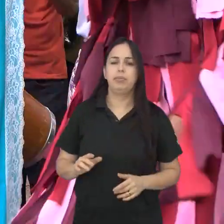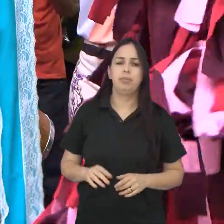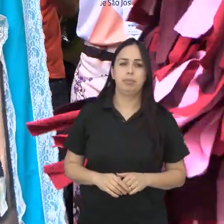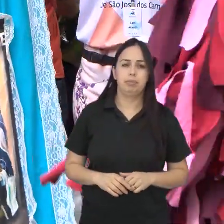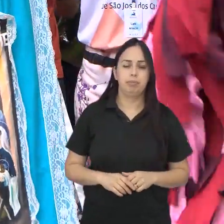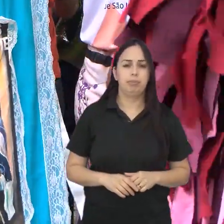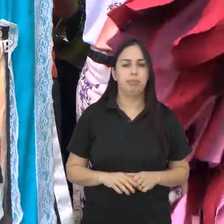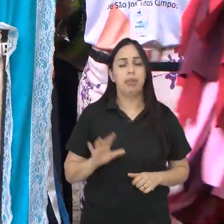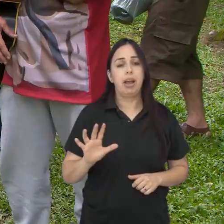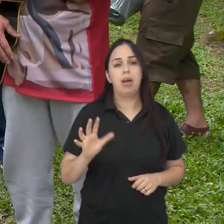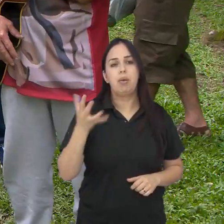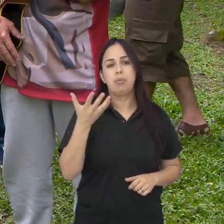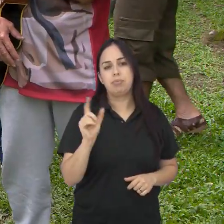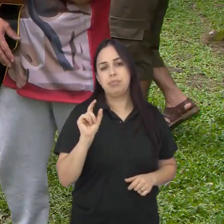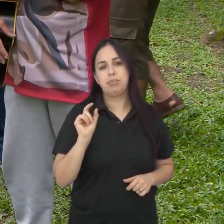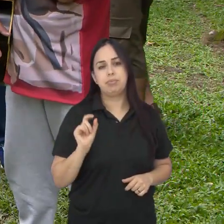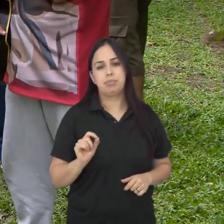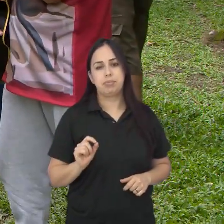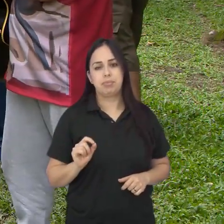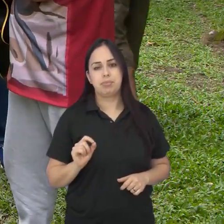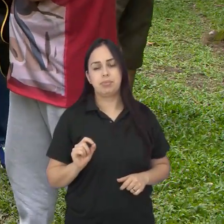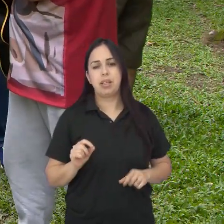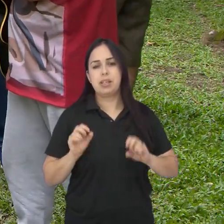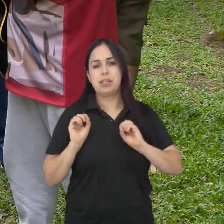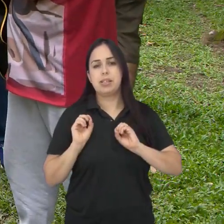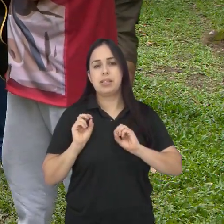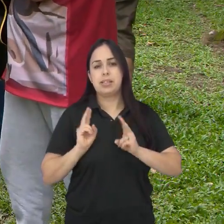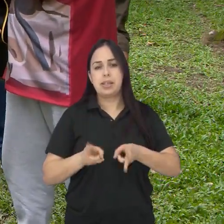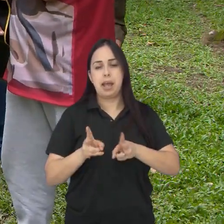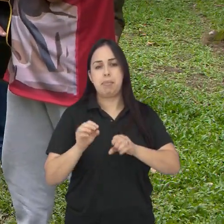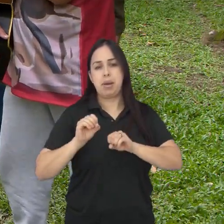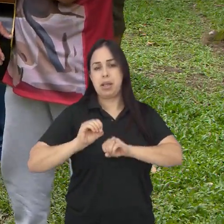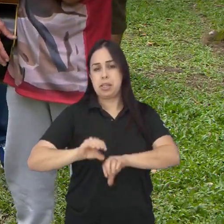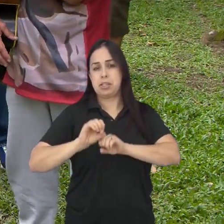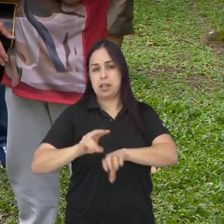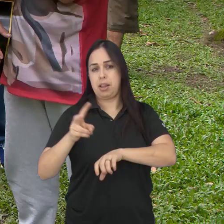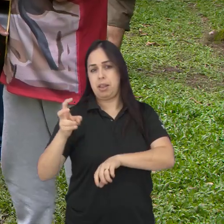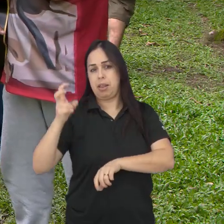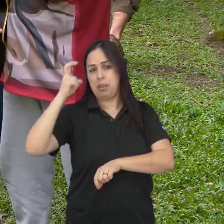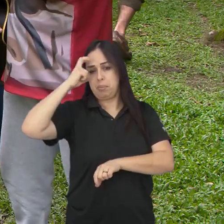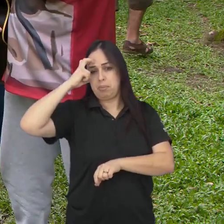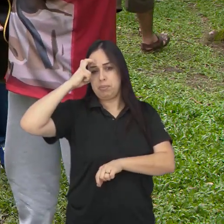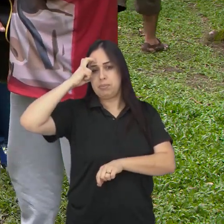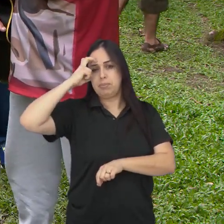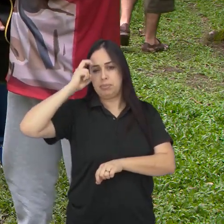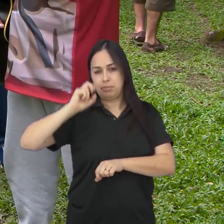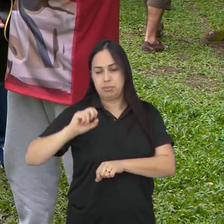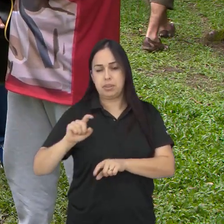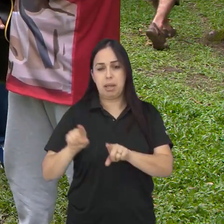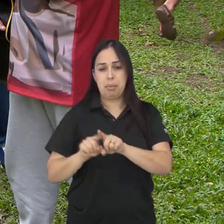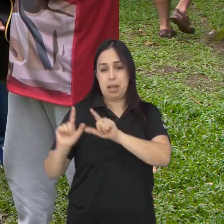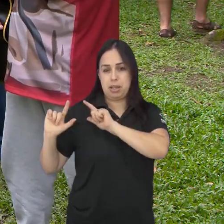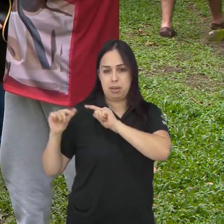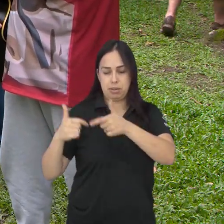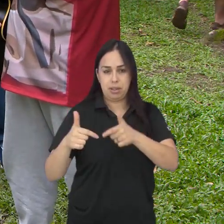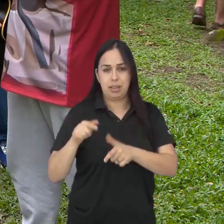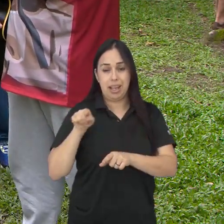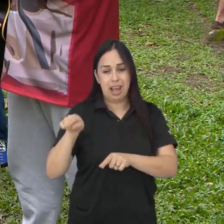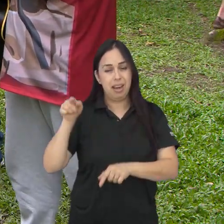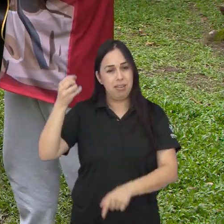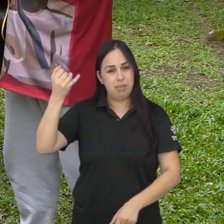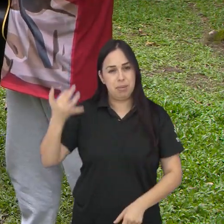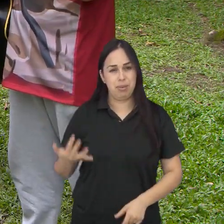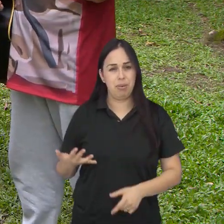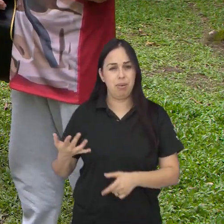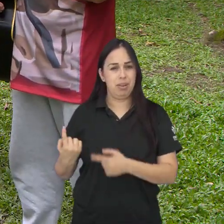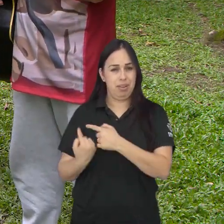acontece? A gente procura estar mantendo viva essa tradição. Como o Ricardo falou, ele começou lá